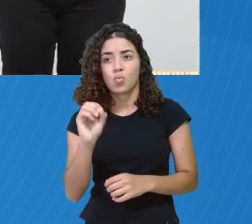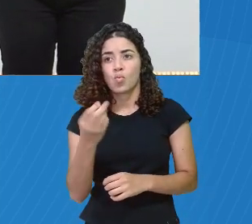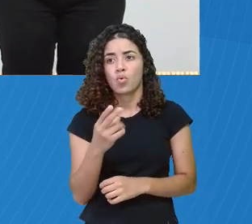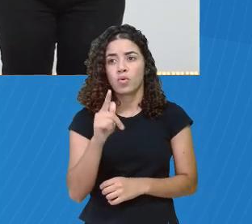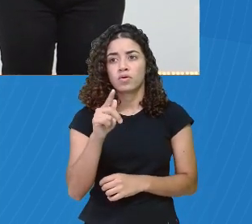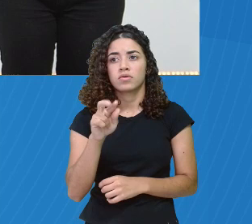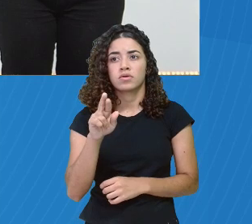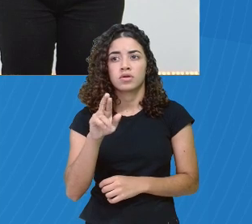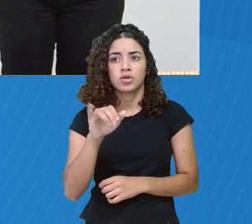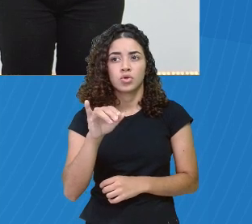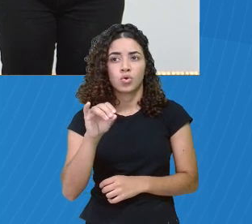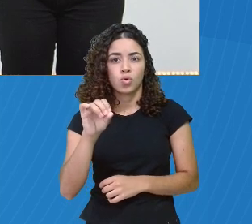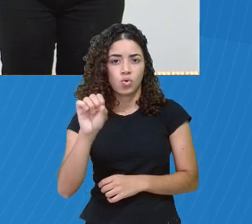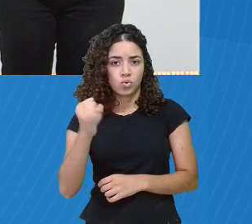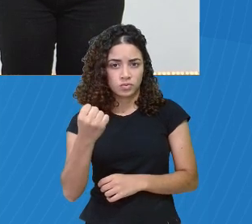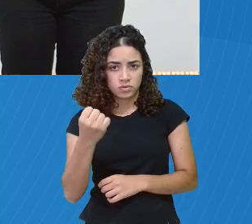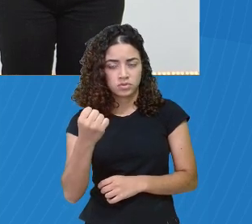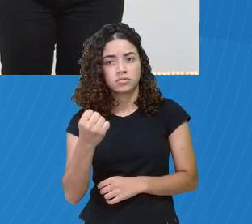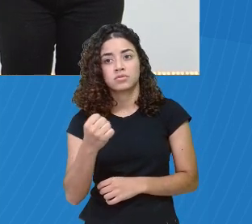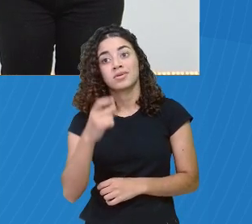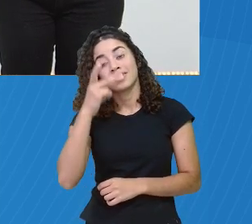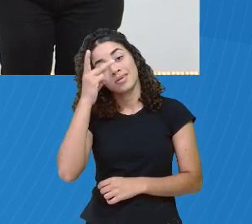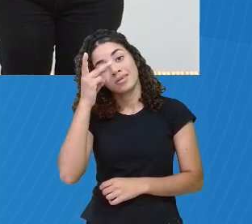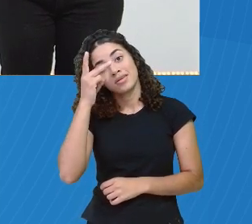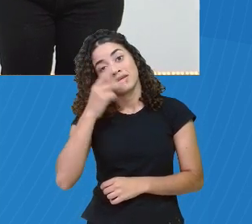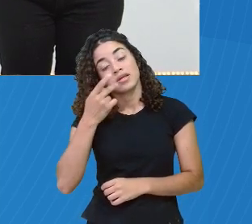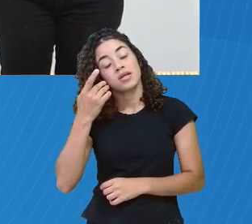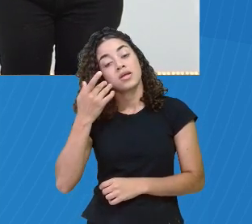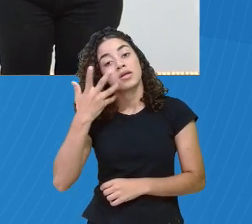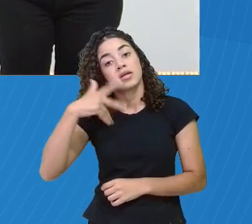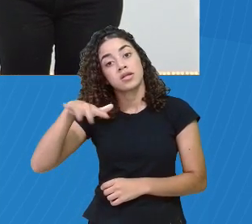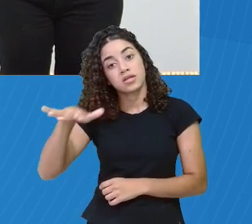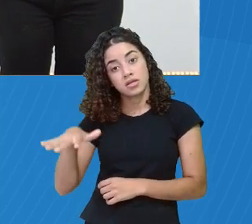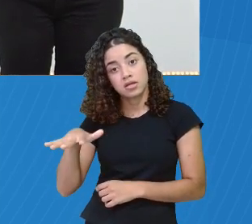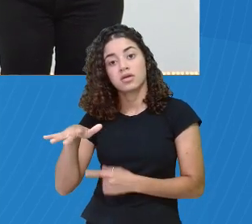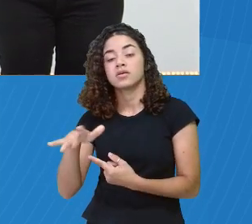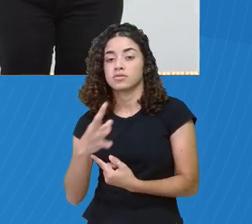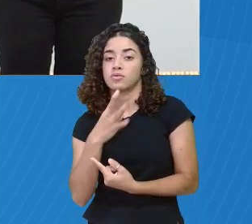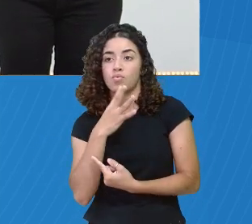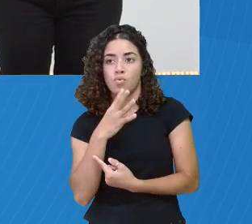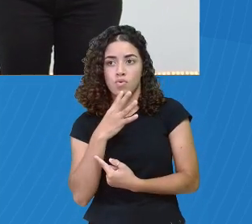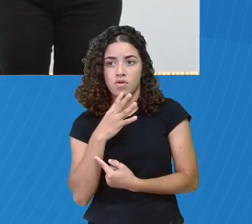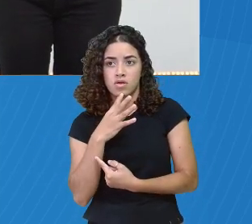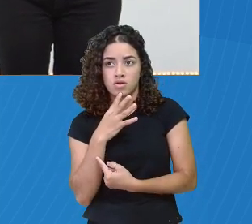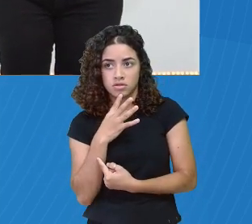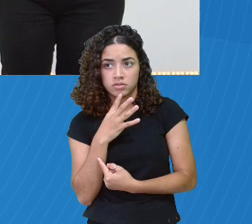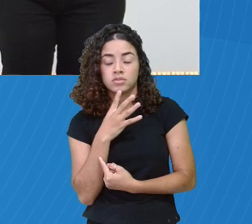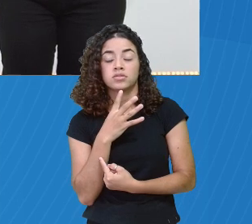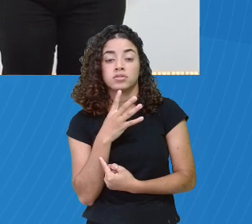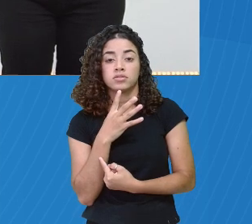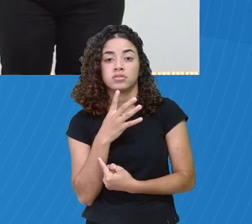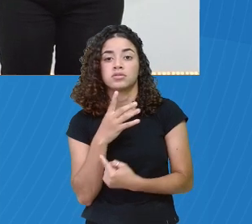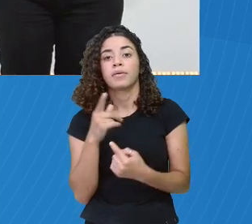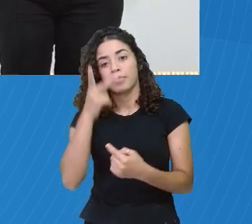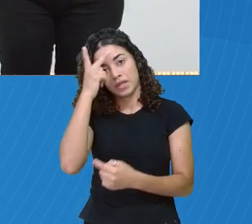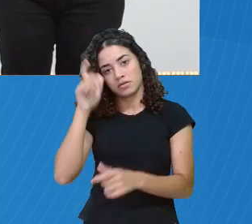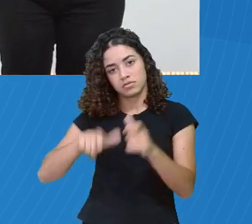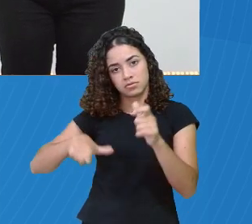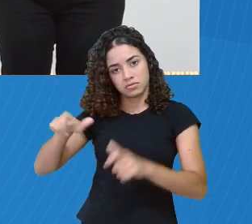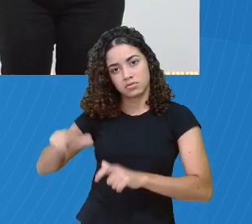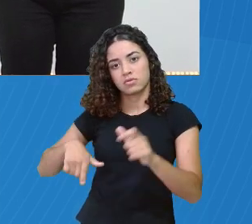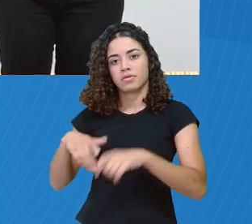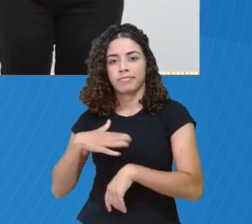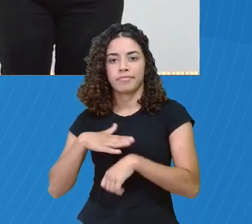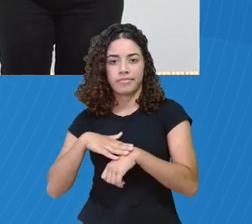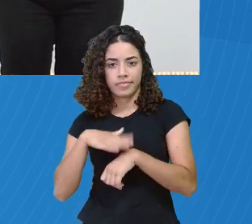que as crianças, não é? Conhecem esses contos. São através dessas pessoas